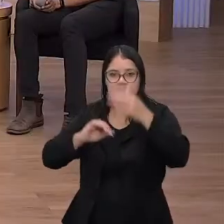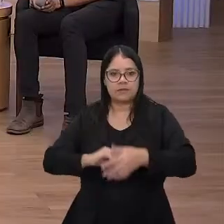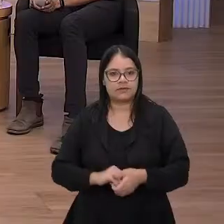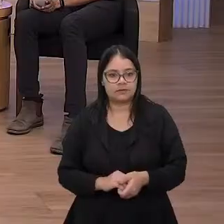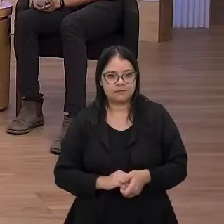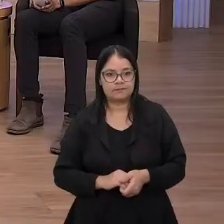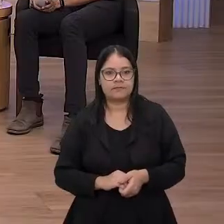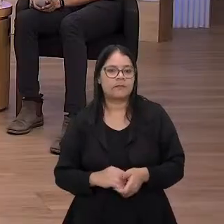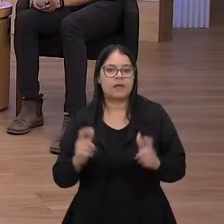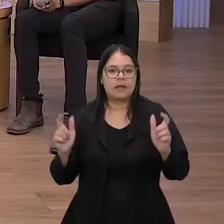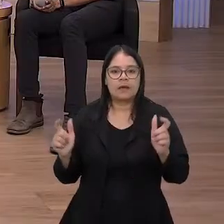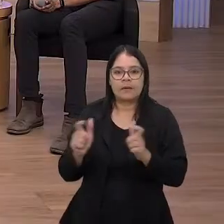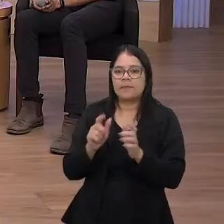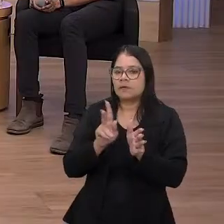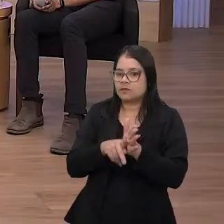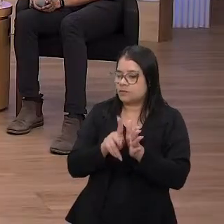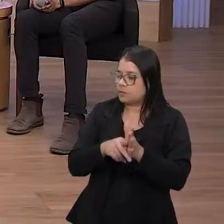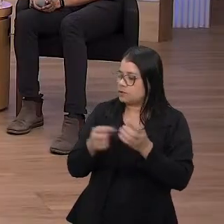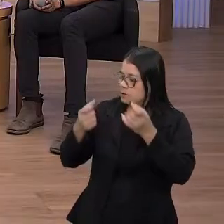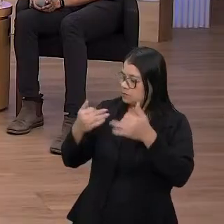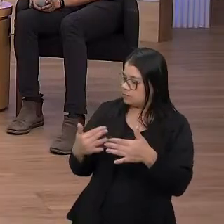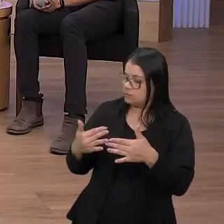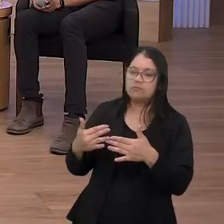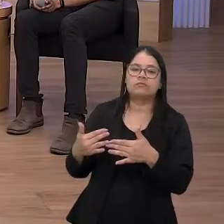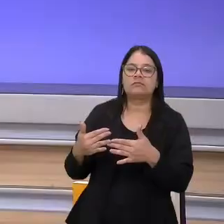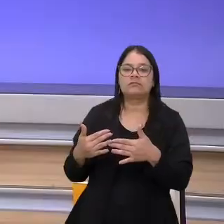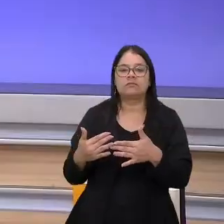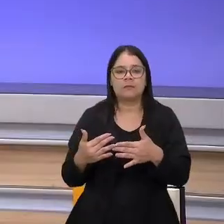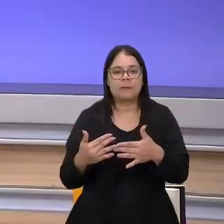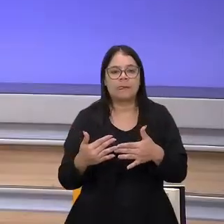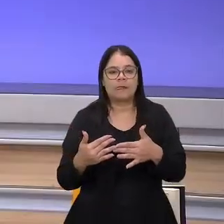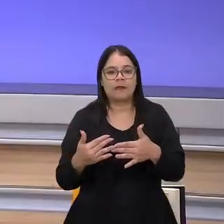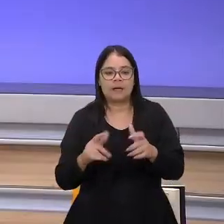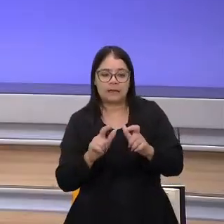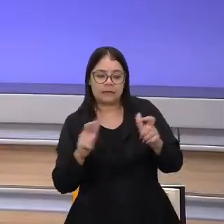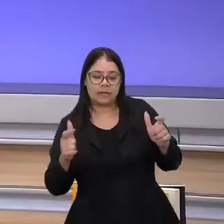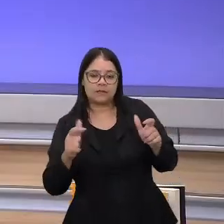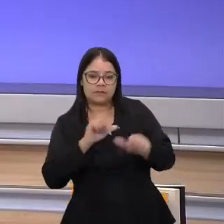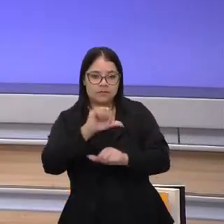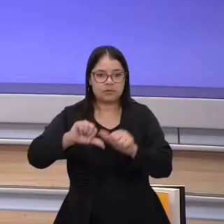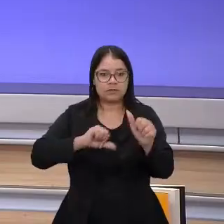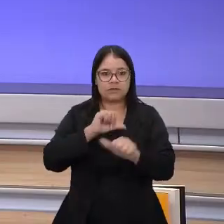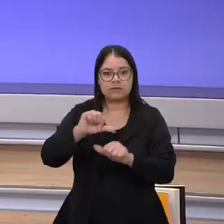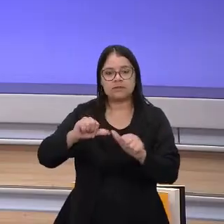sobre as pequenas ações. Pequenas ações, grandes mudanças, galera.